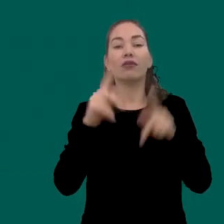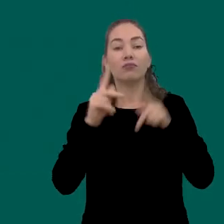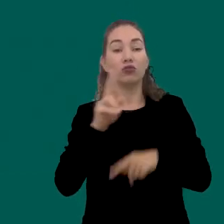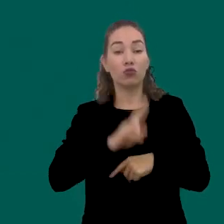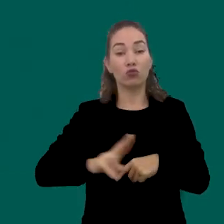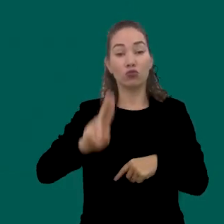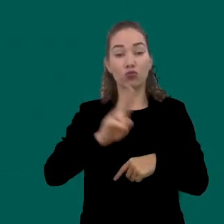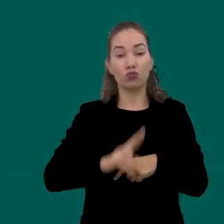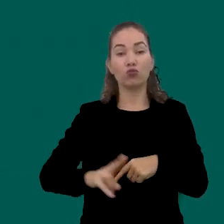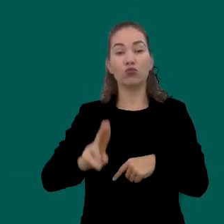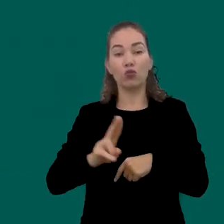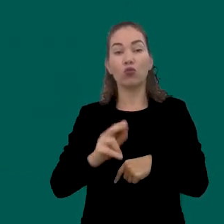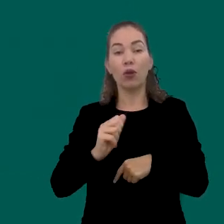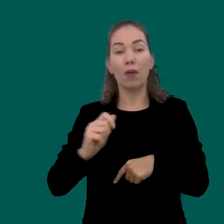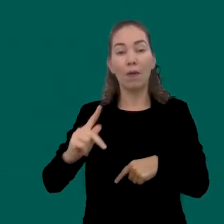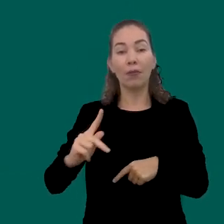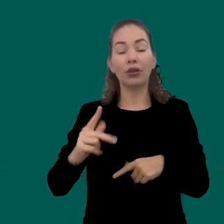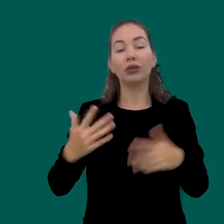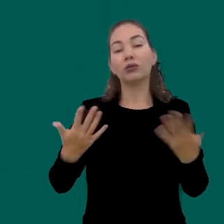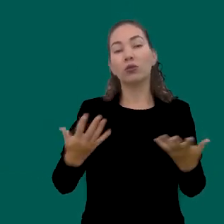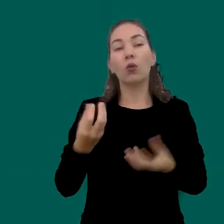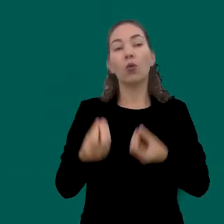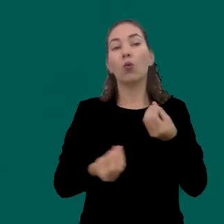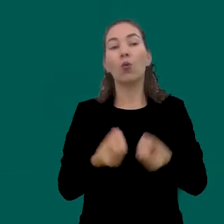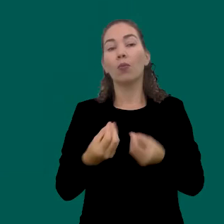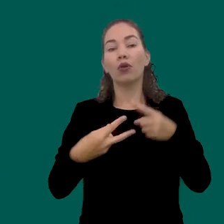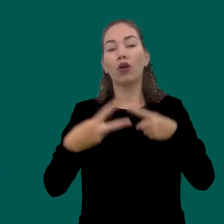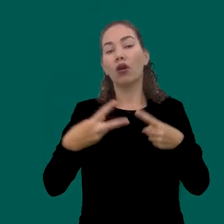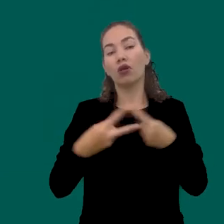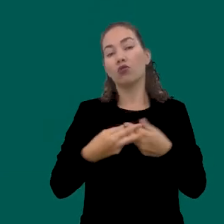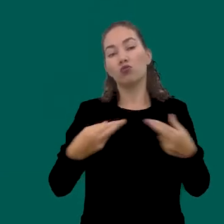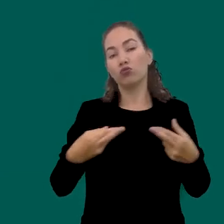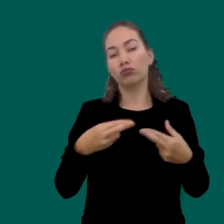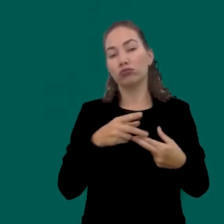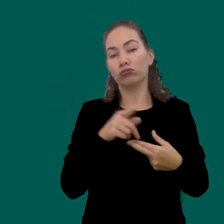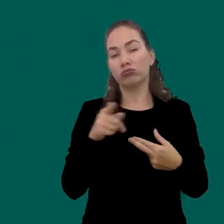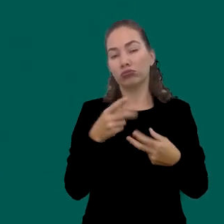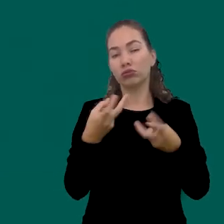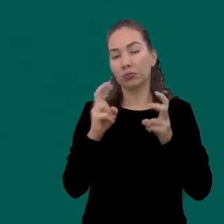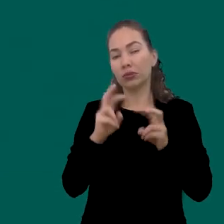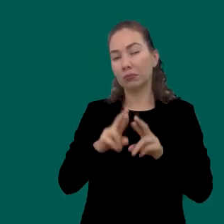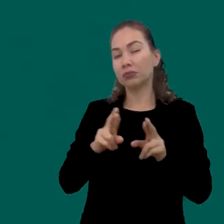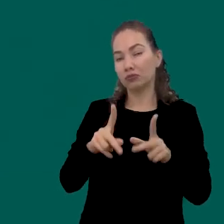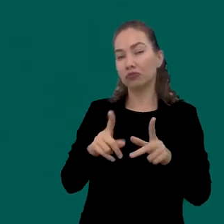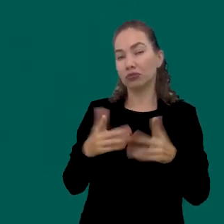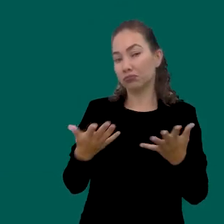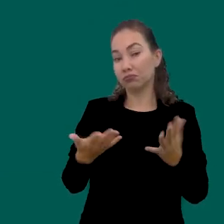Brasil estão usando plataformas móveis. Então, como é que são essas duas coisas? Assim? Dá para ver a diferença?